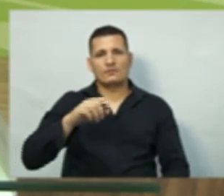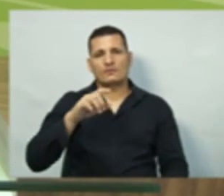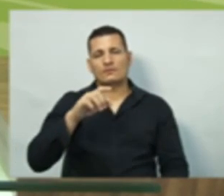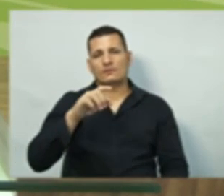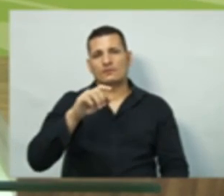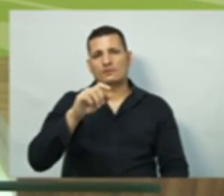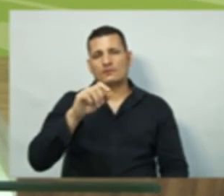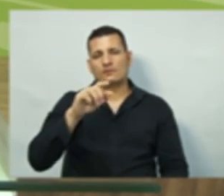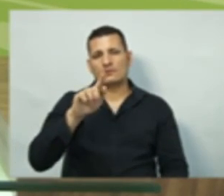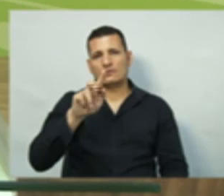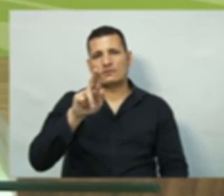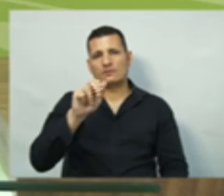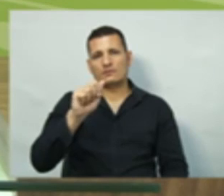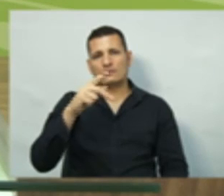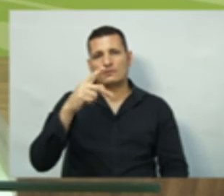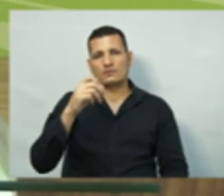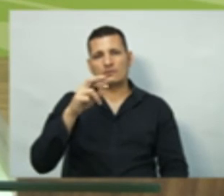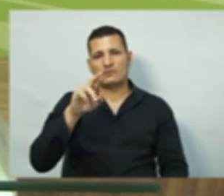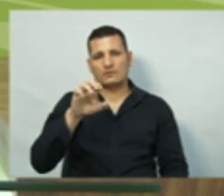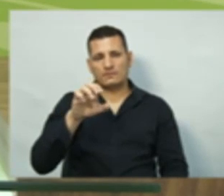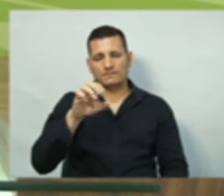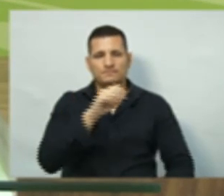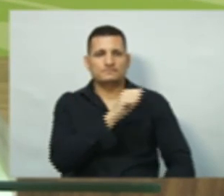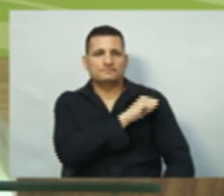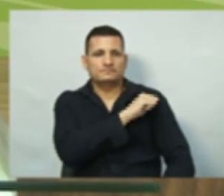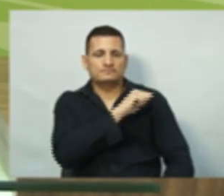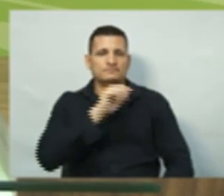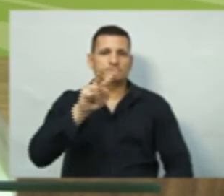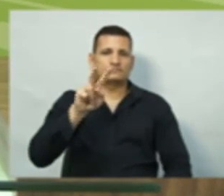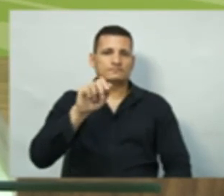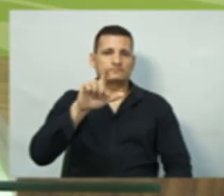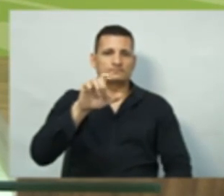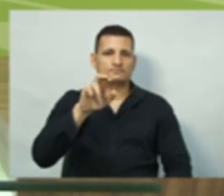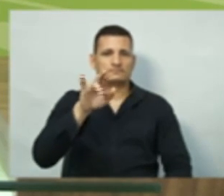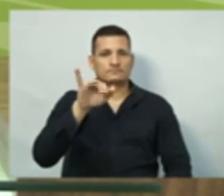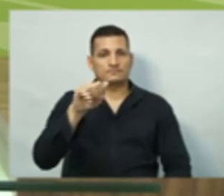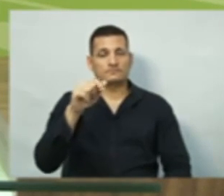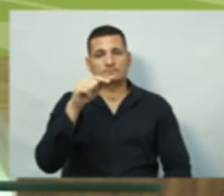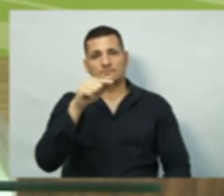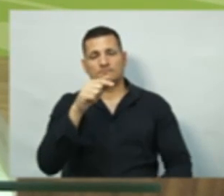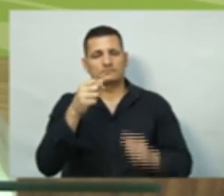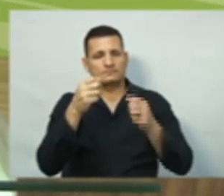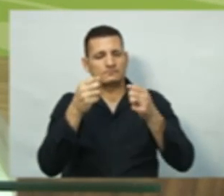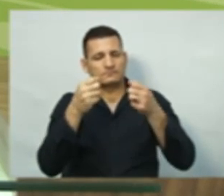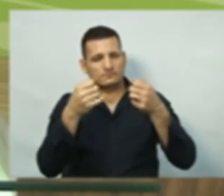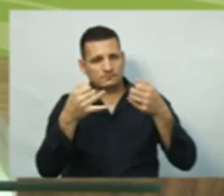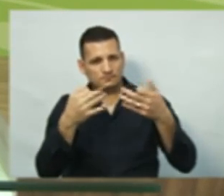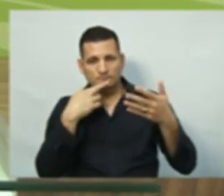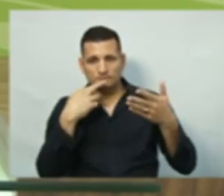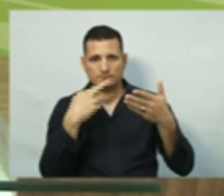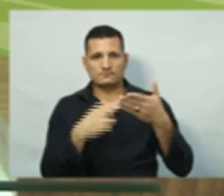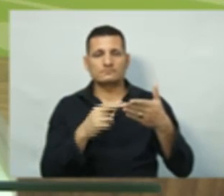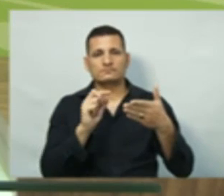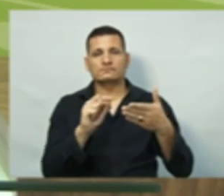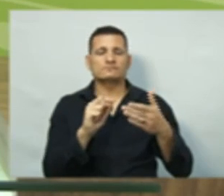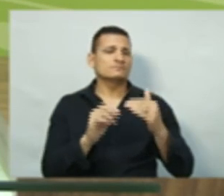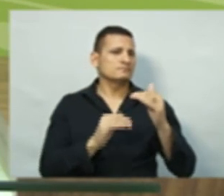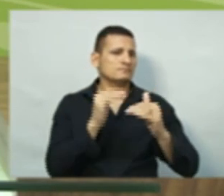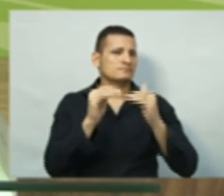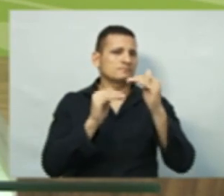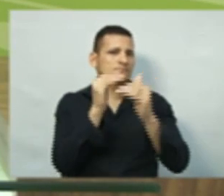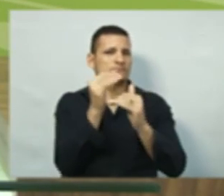a aluna Valéria diz que os fatores fundamentais que determinam o desenvolvimento econômico são taxas